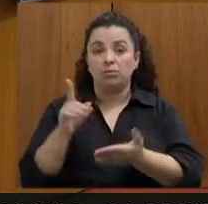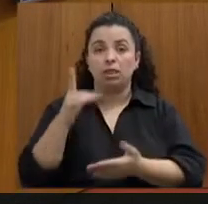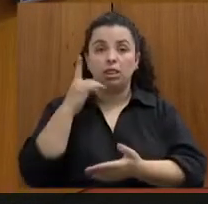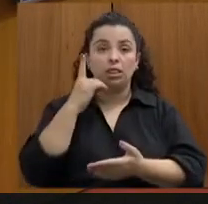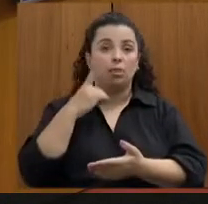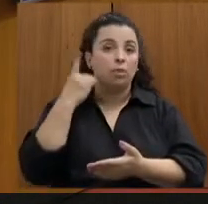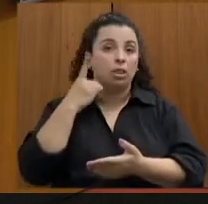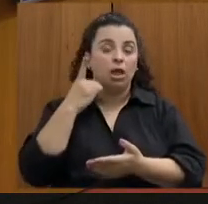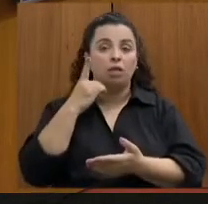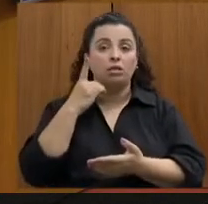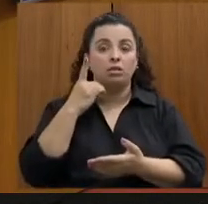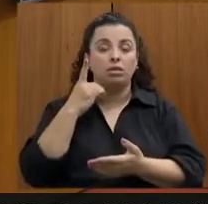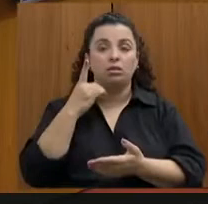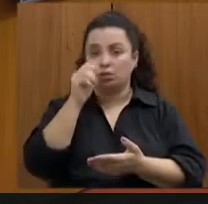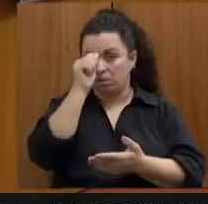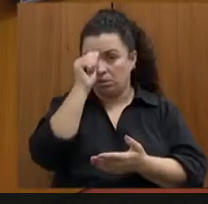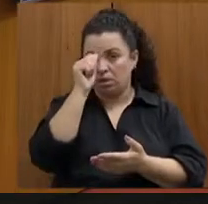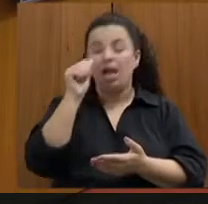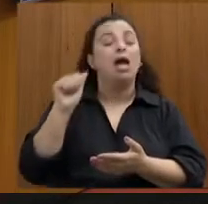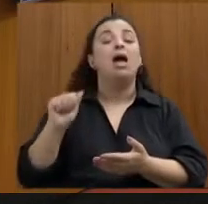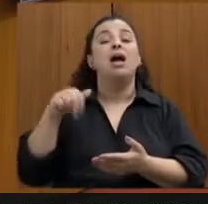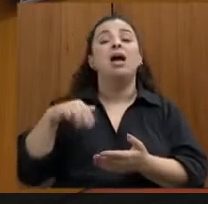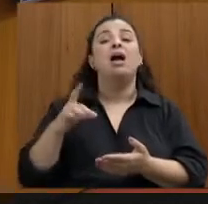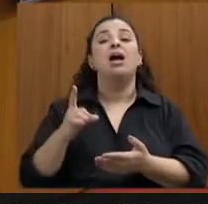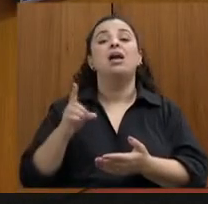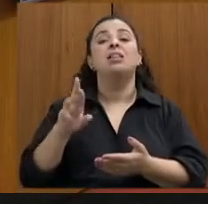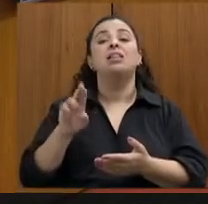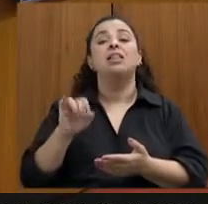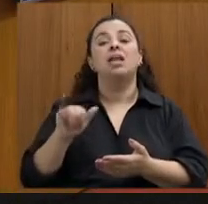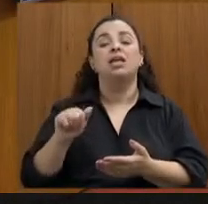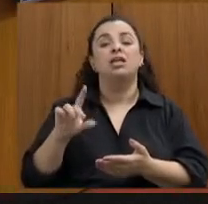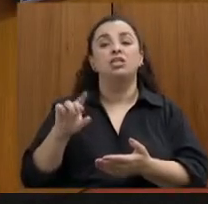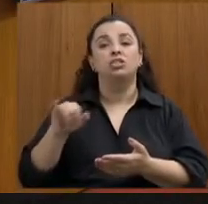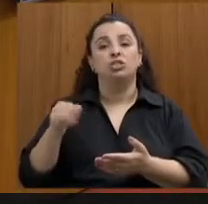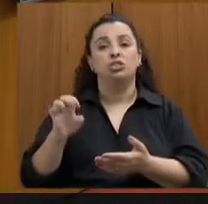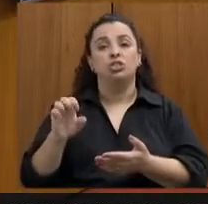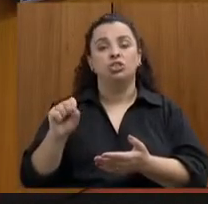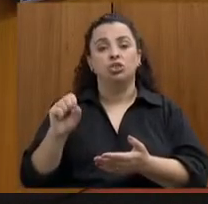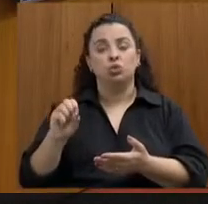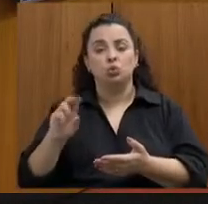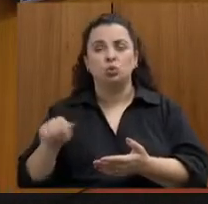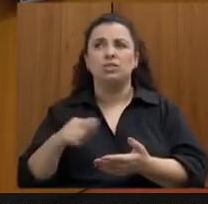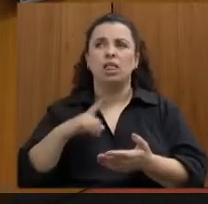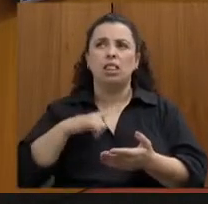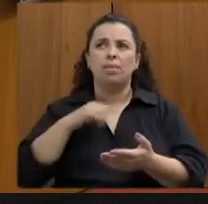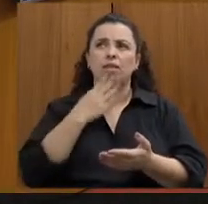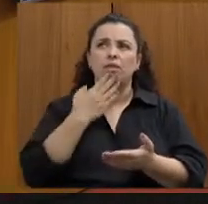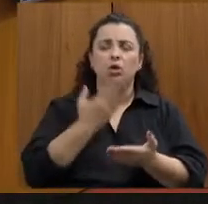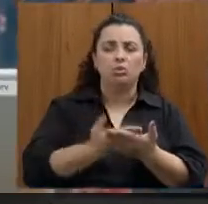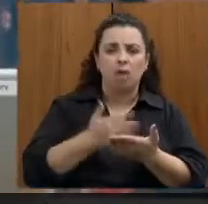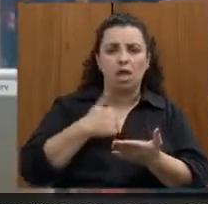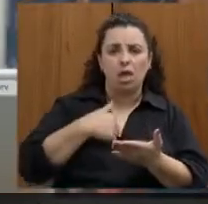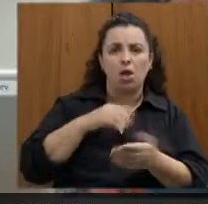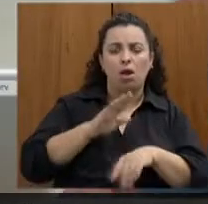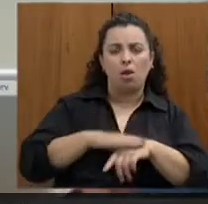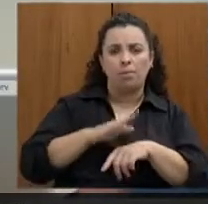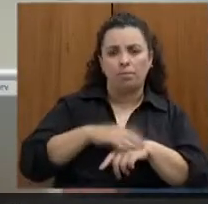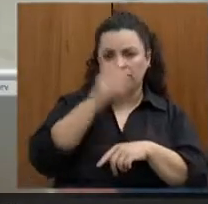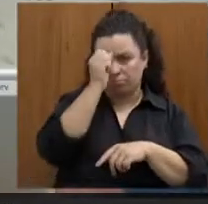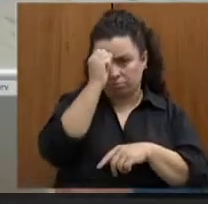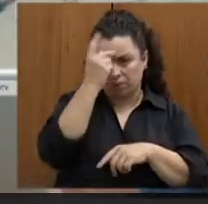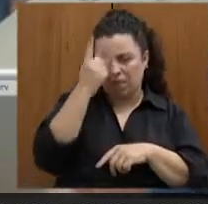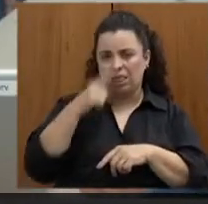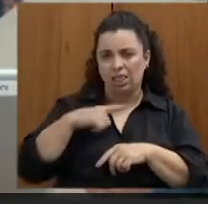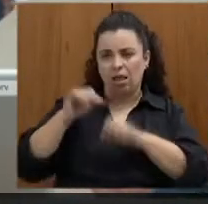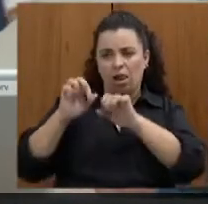deputada Andréa de Jesus, farei a leitura. Tem também requerimentos que estão sendo apresentados aqui por mim, que estão sendo elaborados, farei a